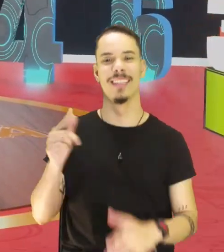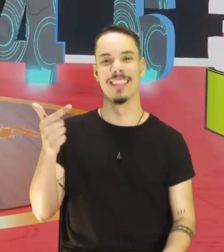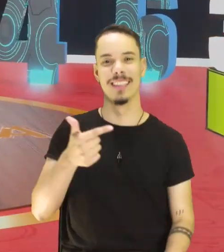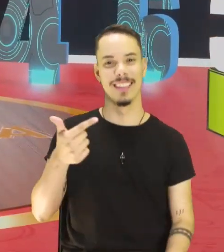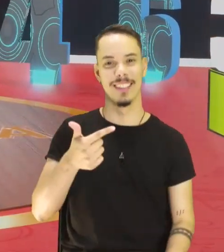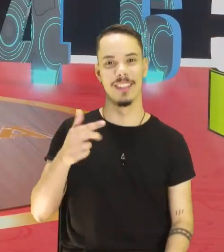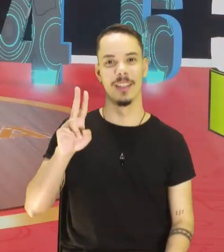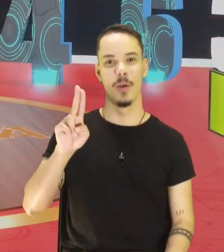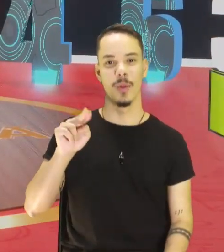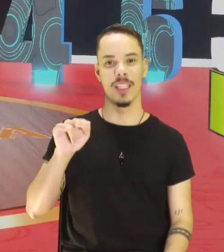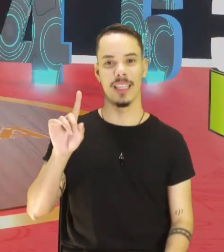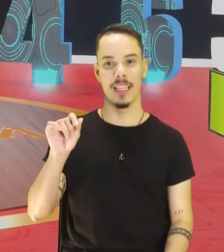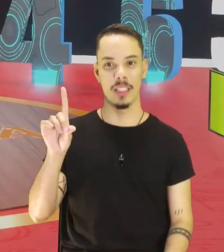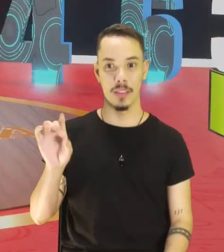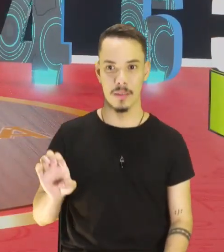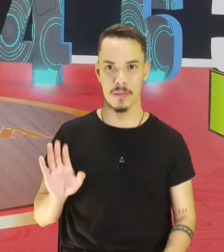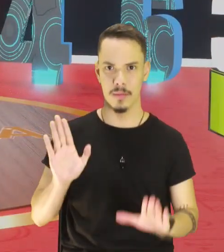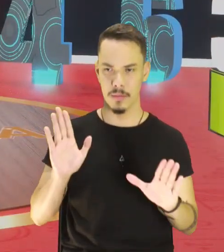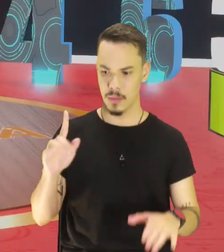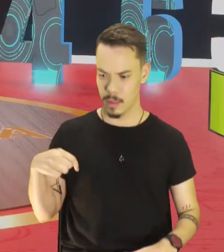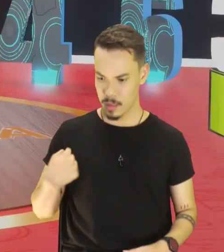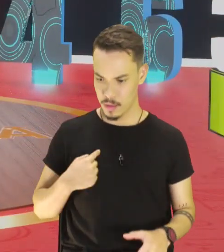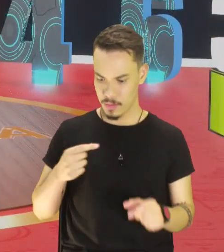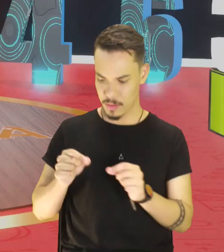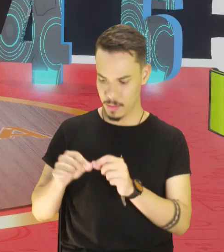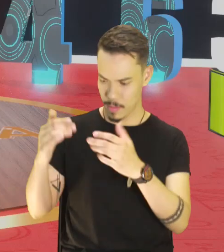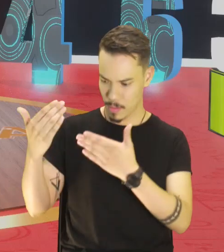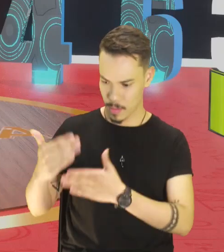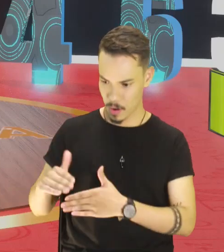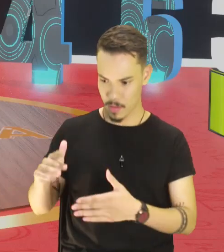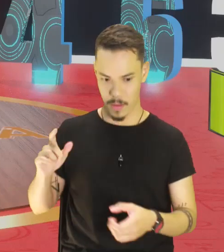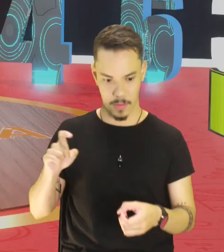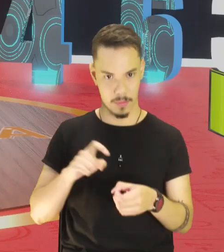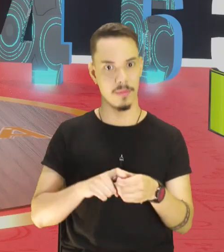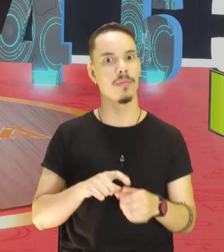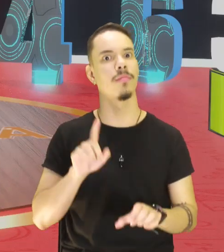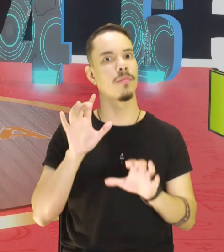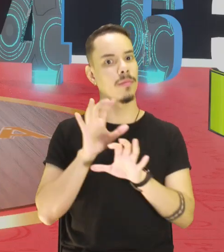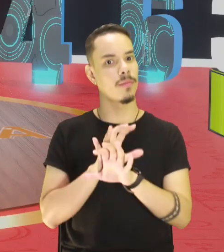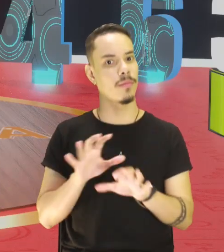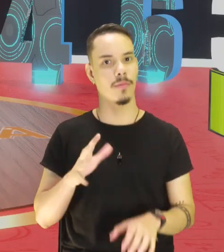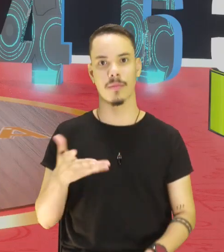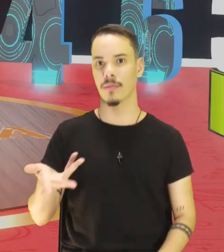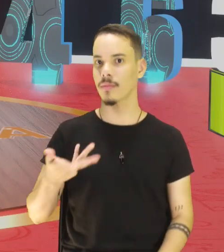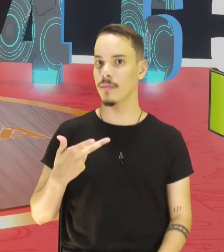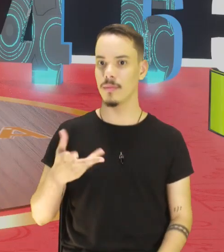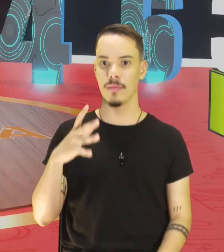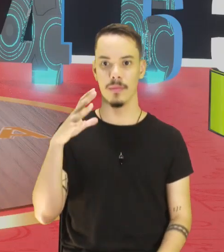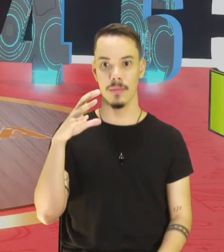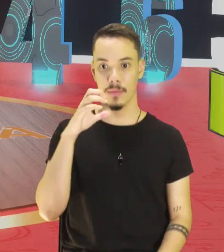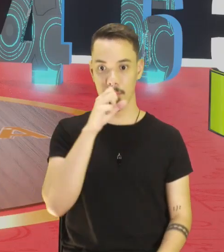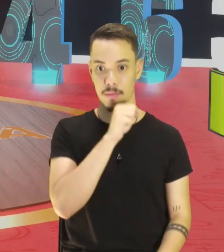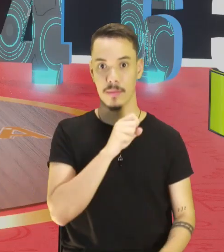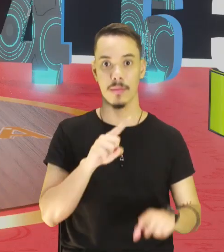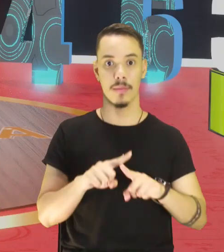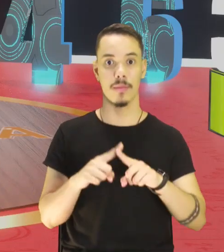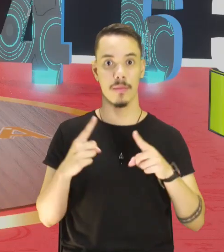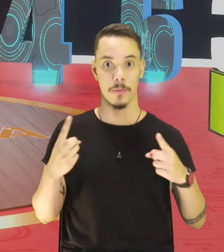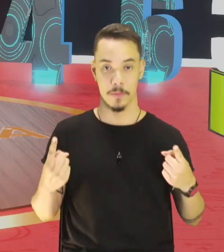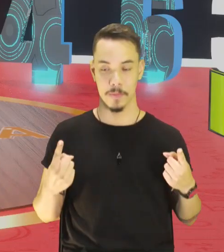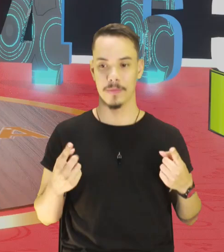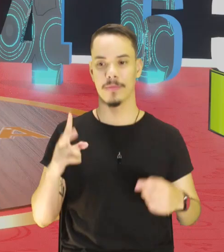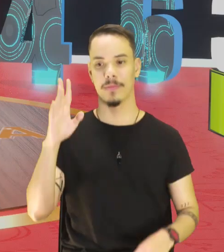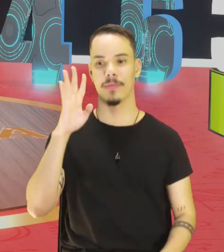aí, mas nós acabamos de fazer a avaliação, é assim mesmo, filho, o negócio está correndo, está fluindo. O legal é que